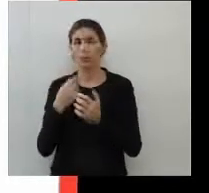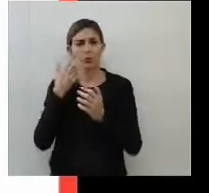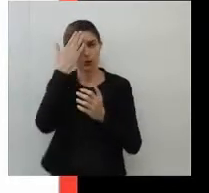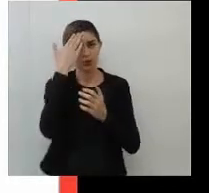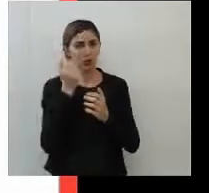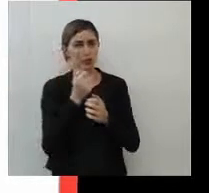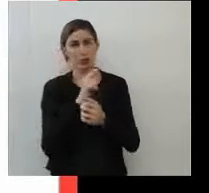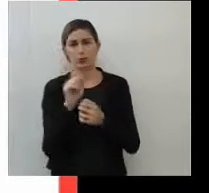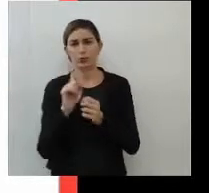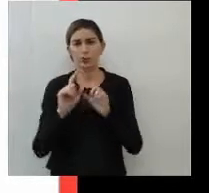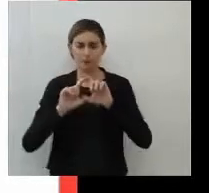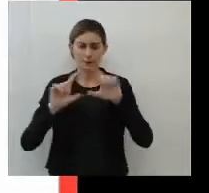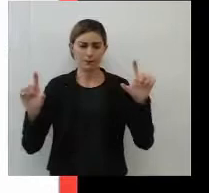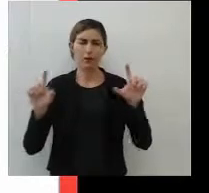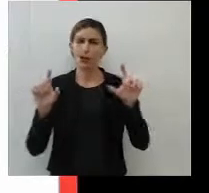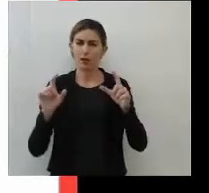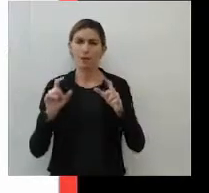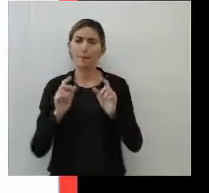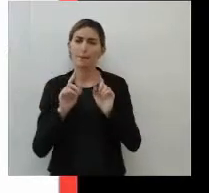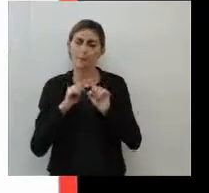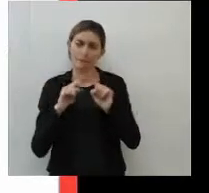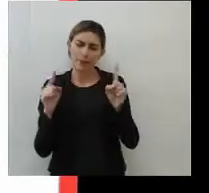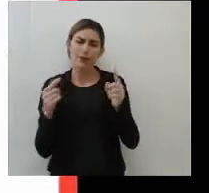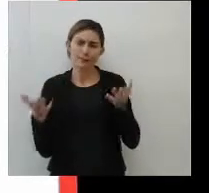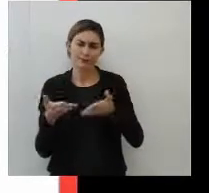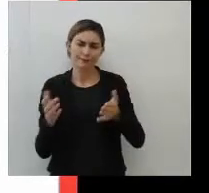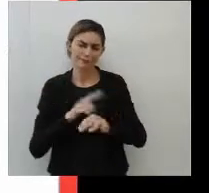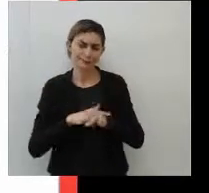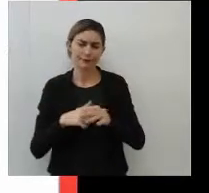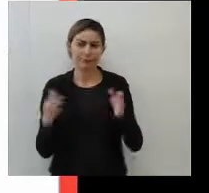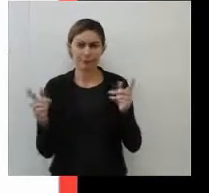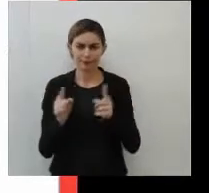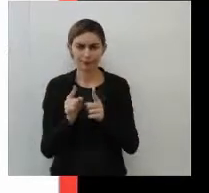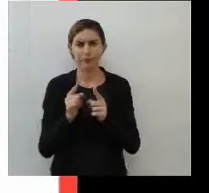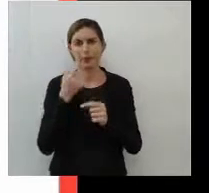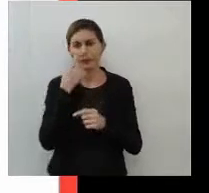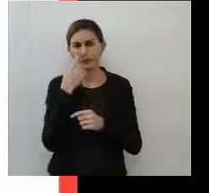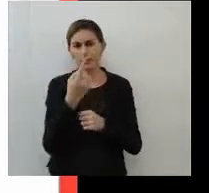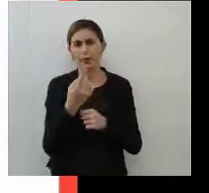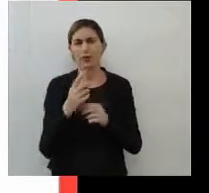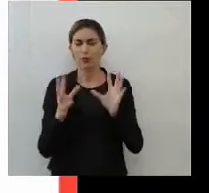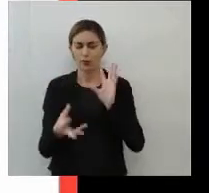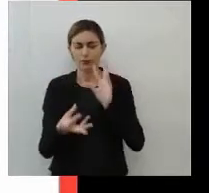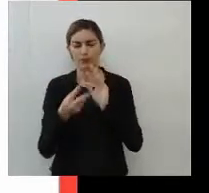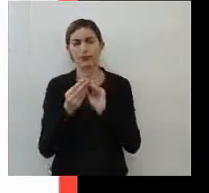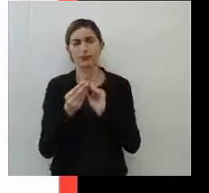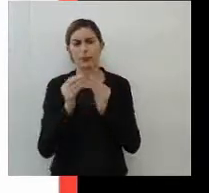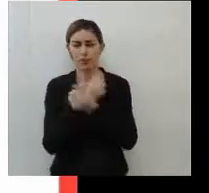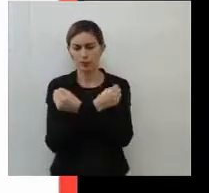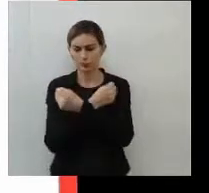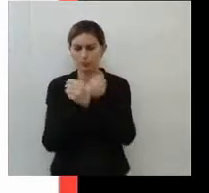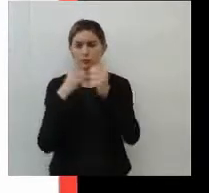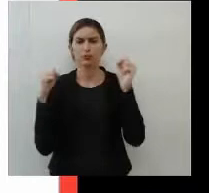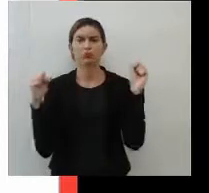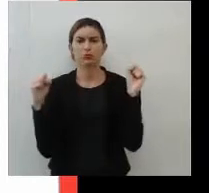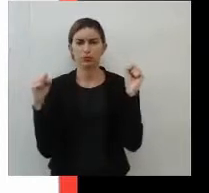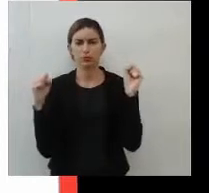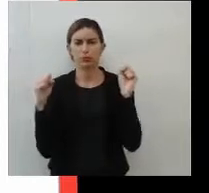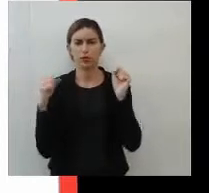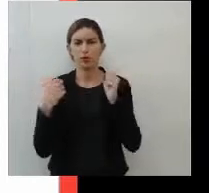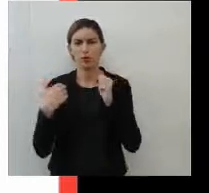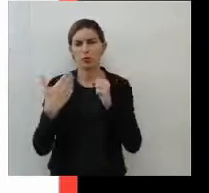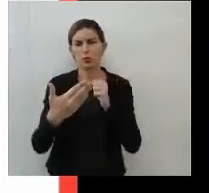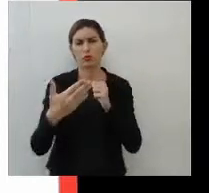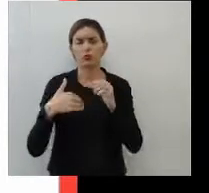não é suficiente, mas é o que a situação nos permite. Então, vê só. Em síntese, a abolição da escravidão foi